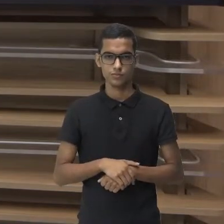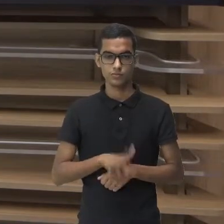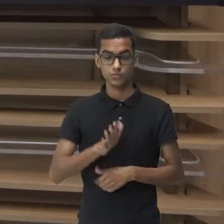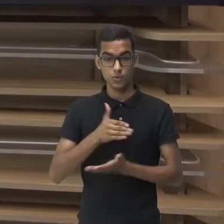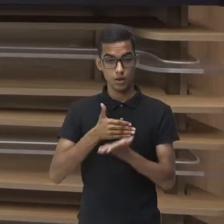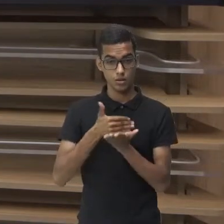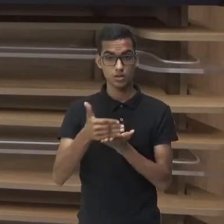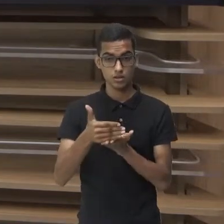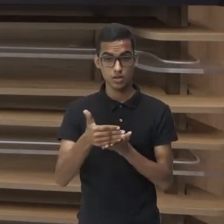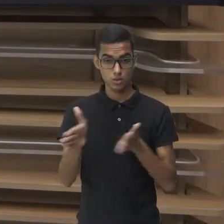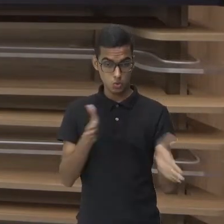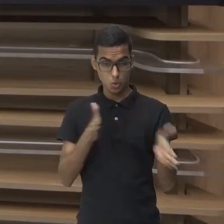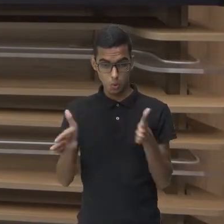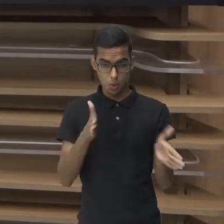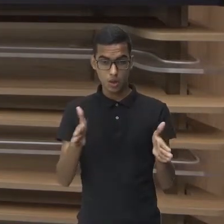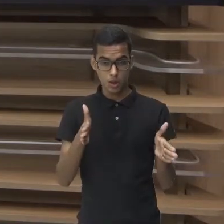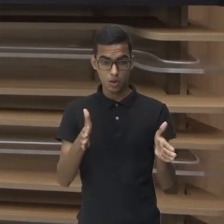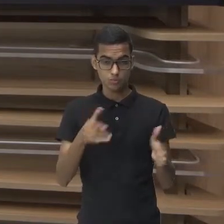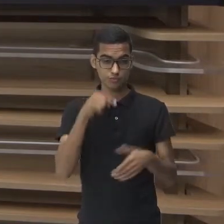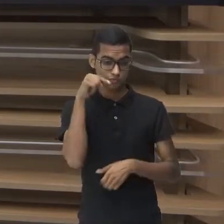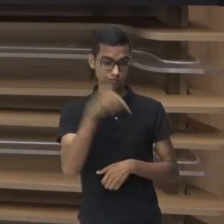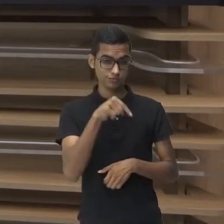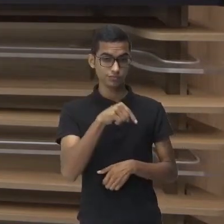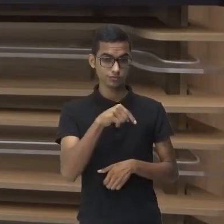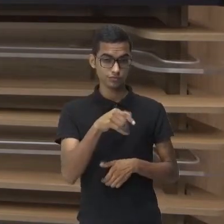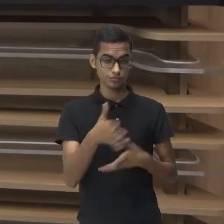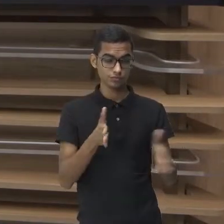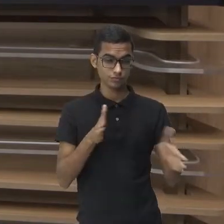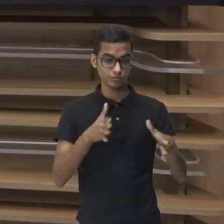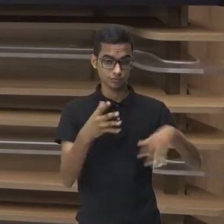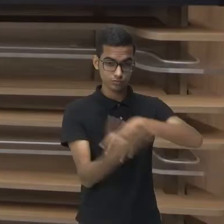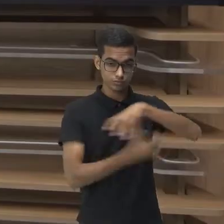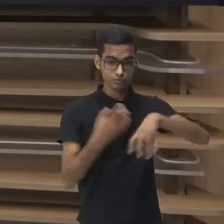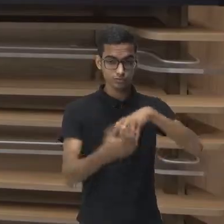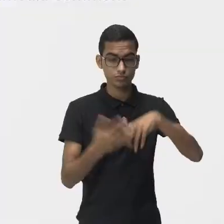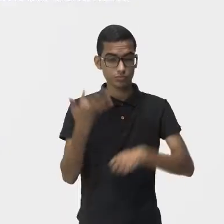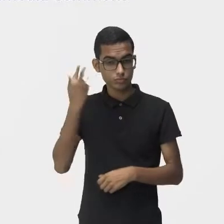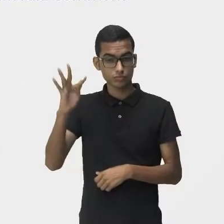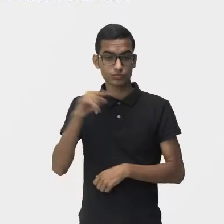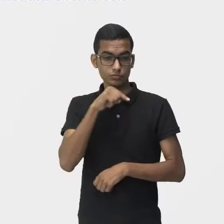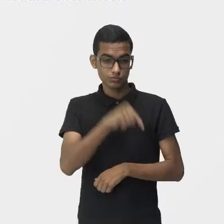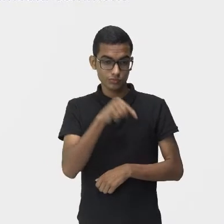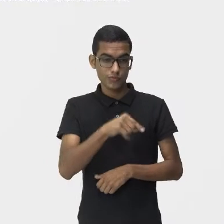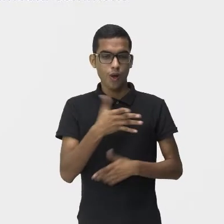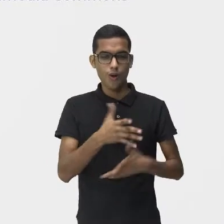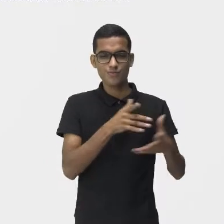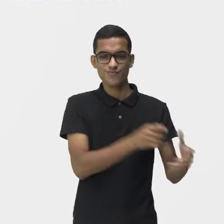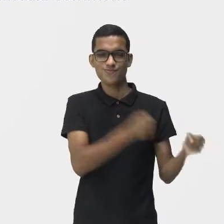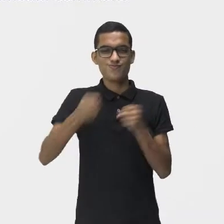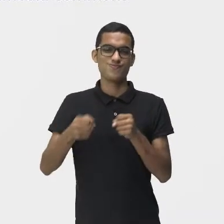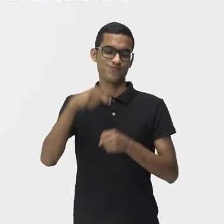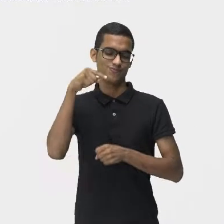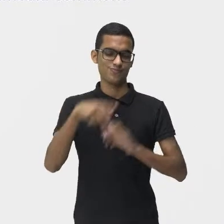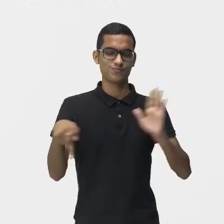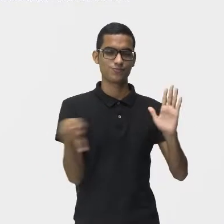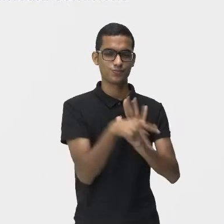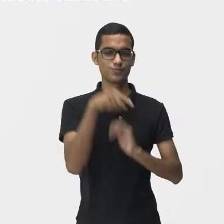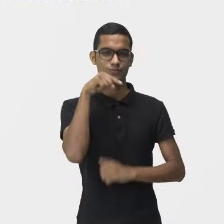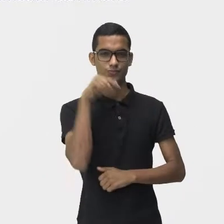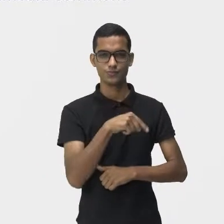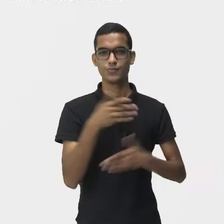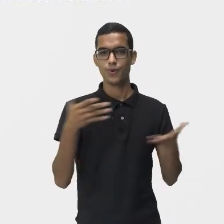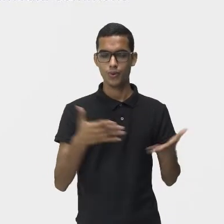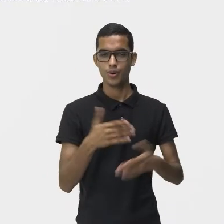fase jacobina da Revolução. A partir desse momento, os jacobinos estariam no poder, controlando aí